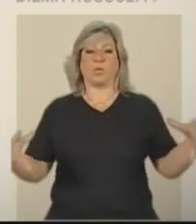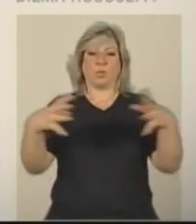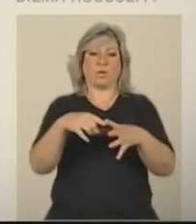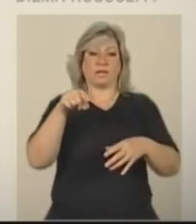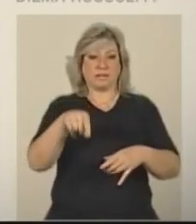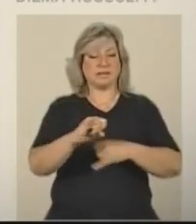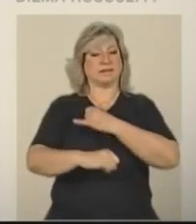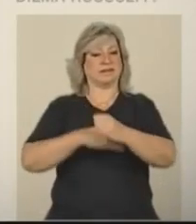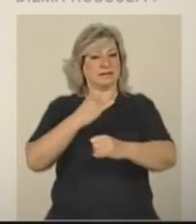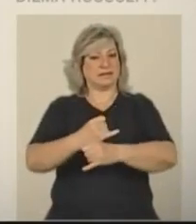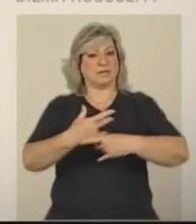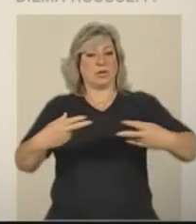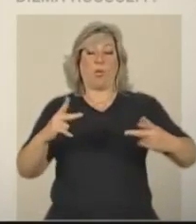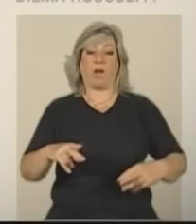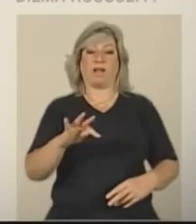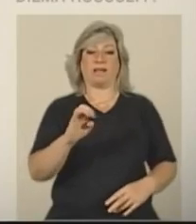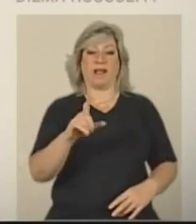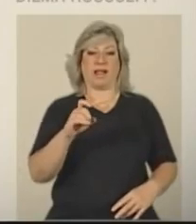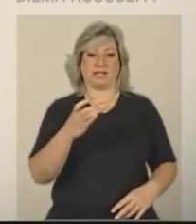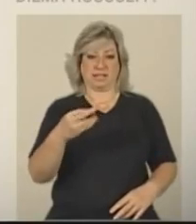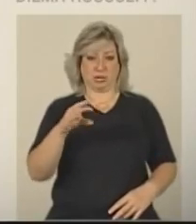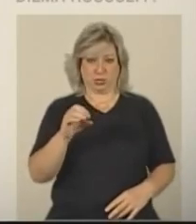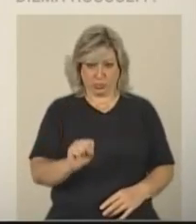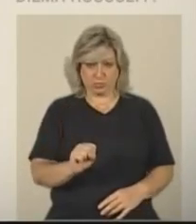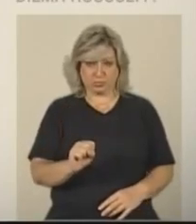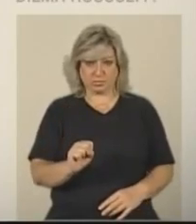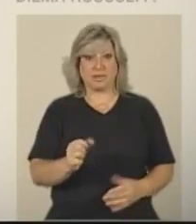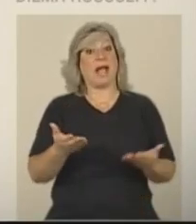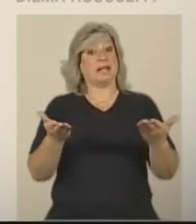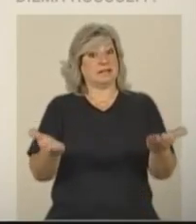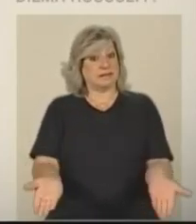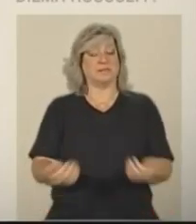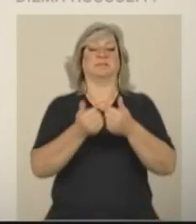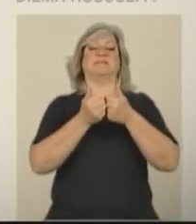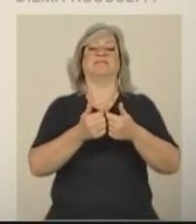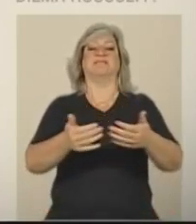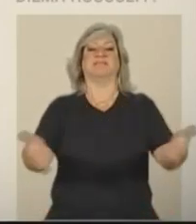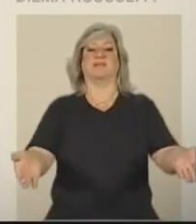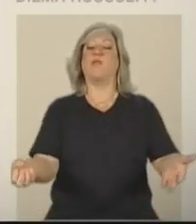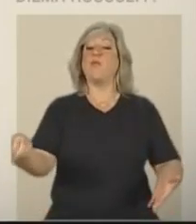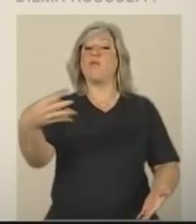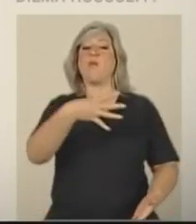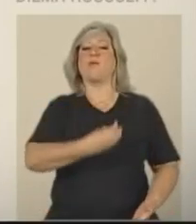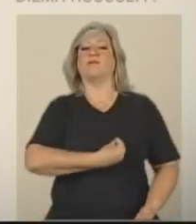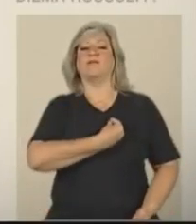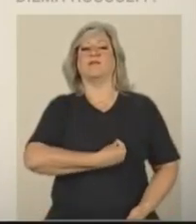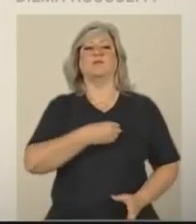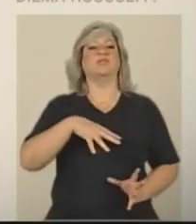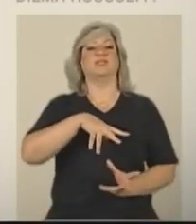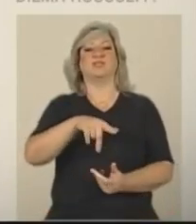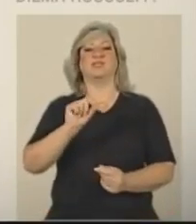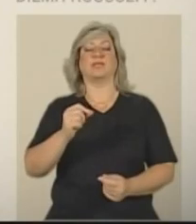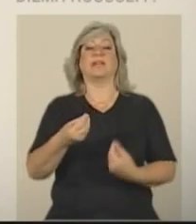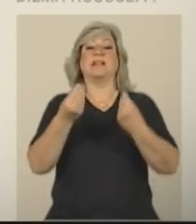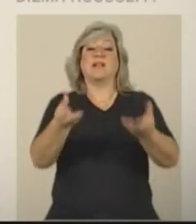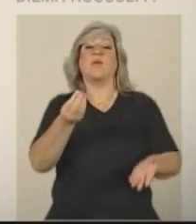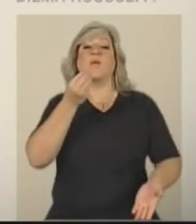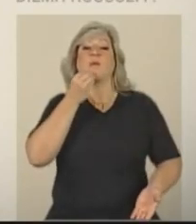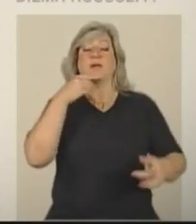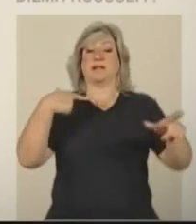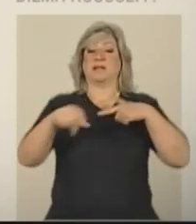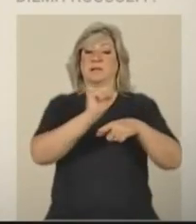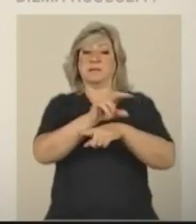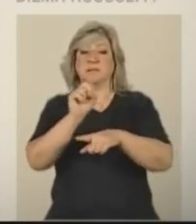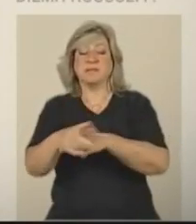digital, como são os telecentros. Com isso, abrimos as portas de um novo mundo, dando oportunidades de emprego,